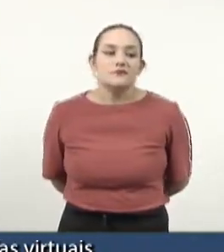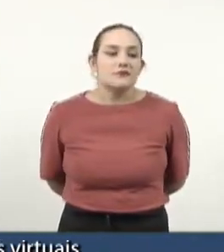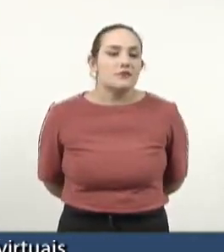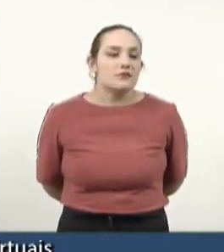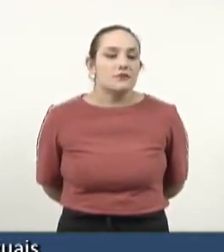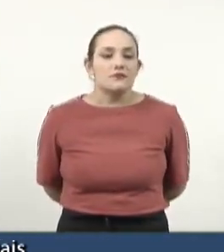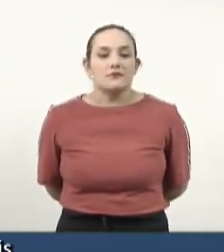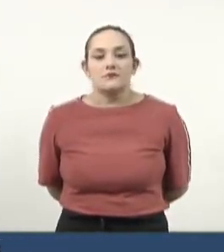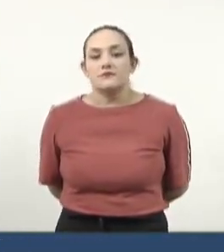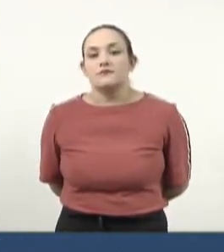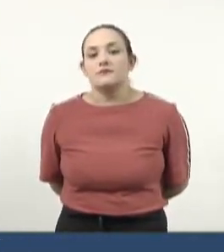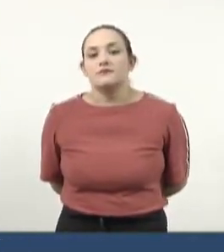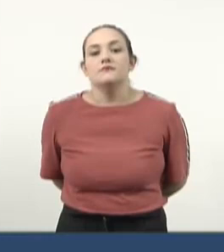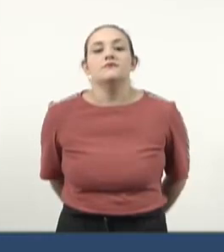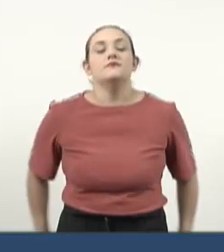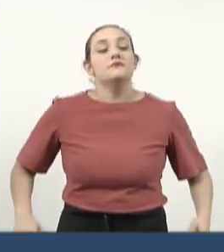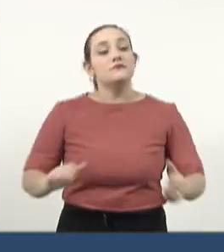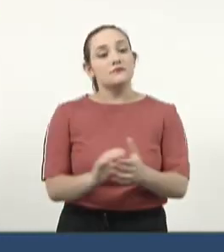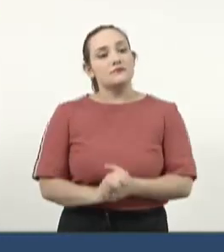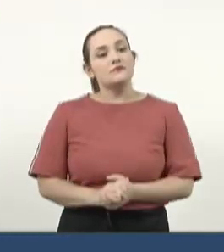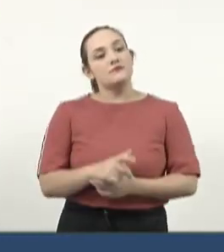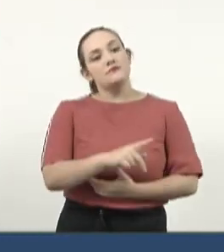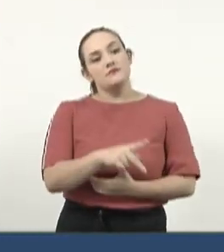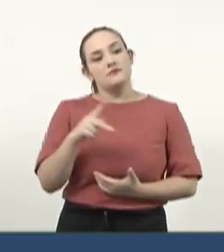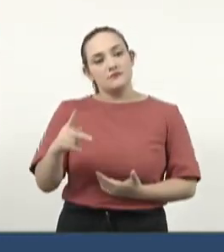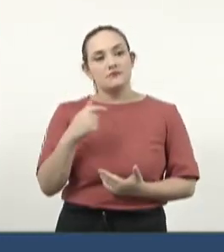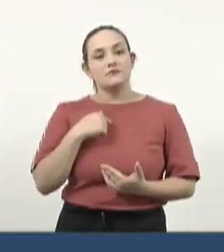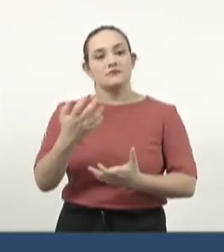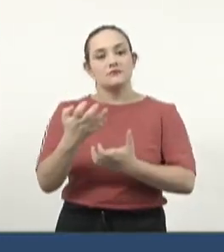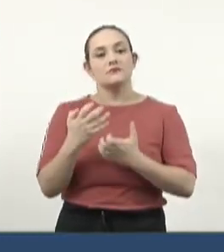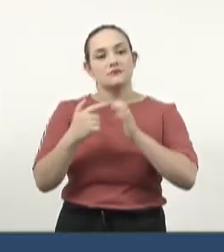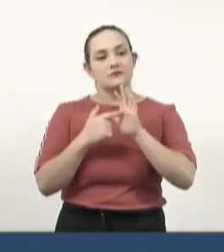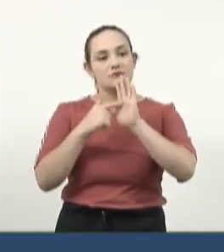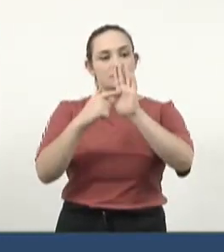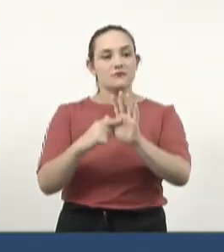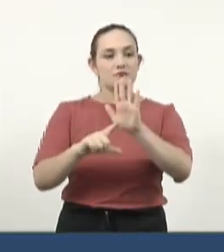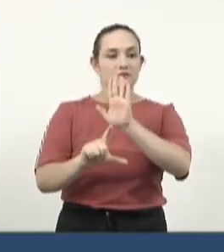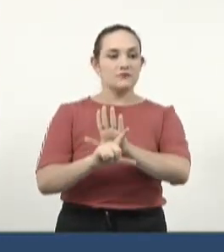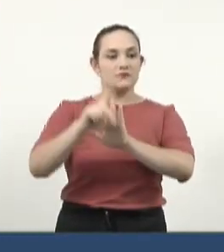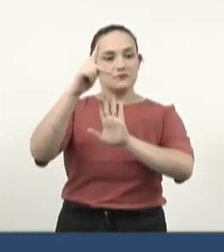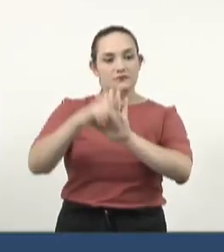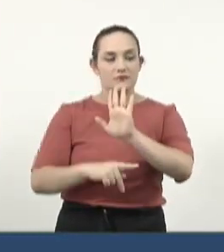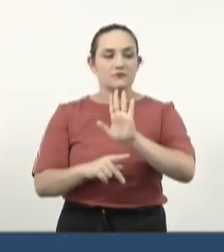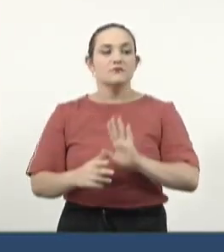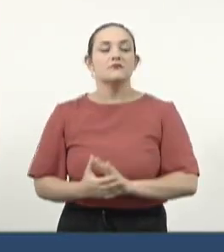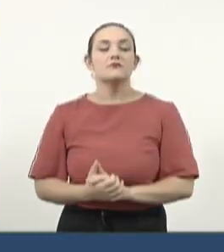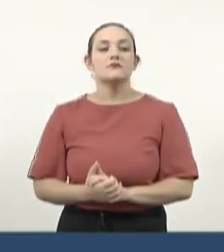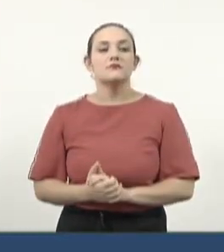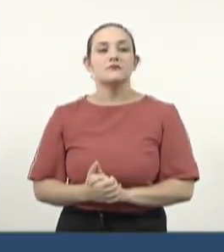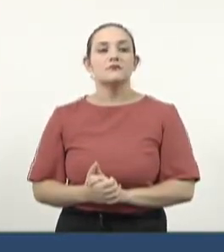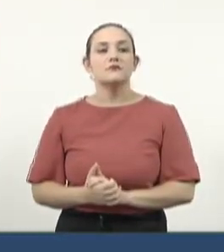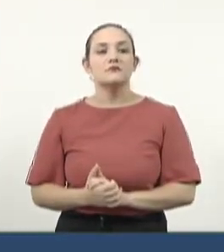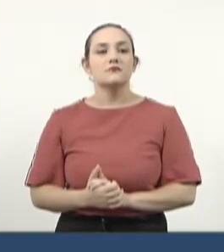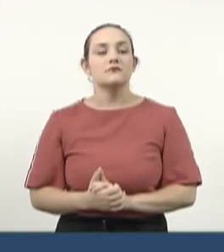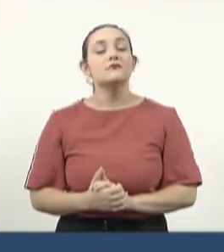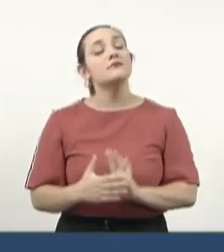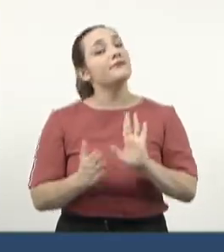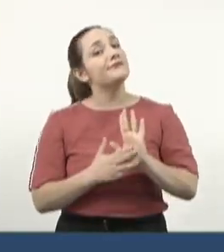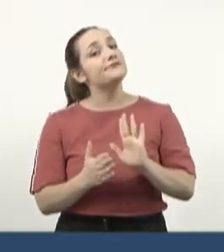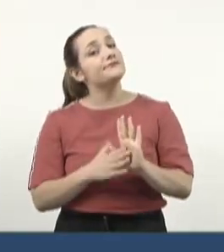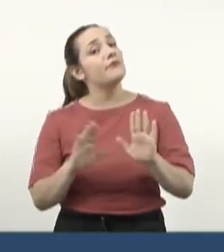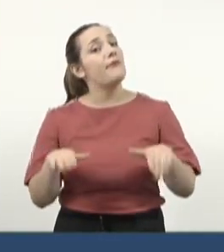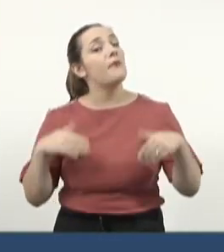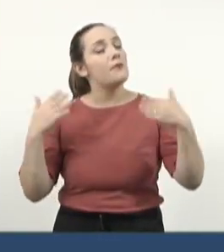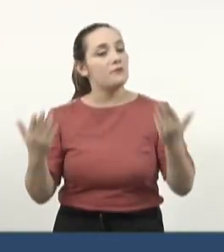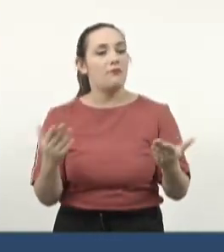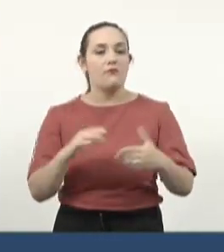Senhor presidente, para apresentar um projeto de lei que trata